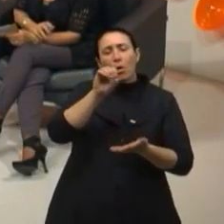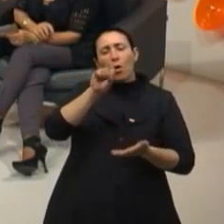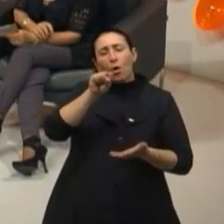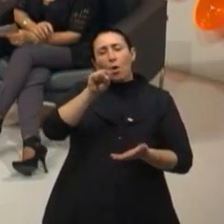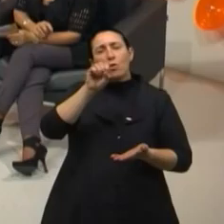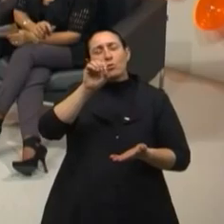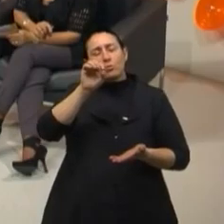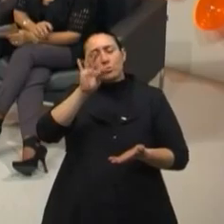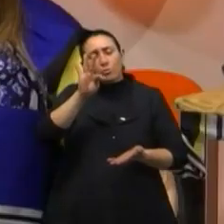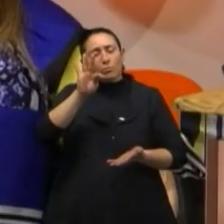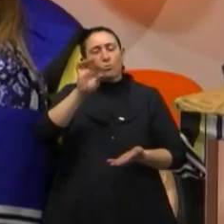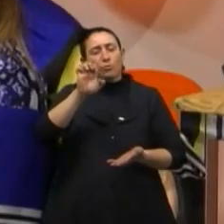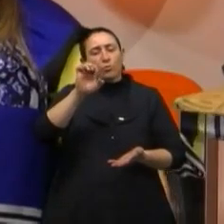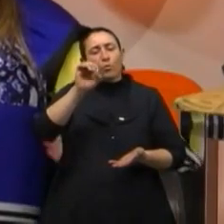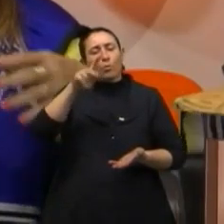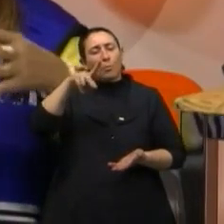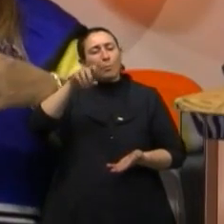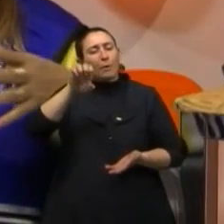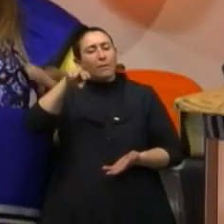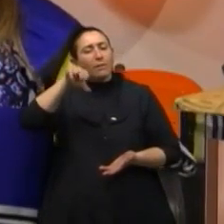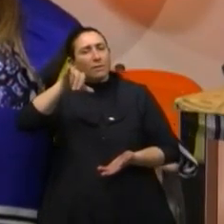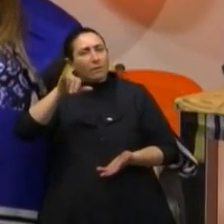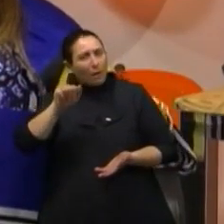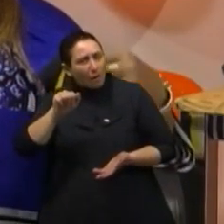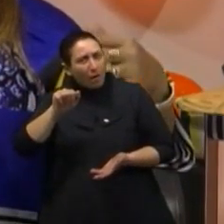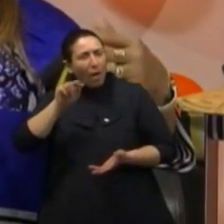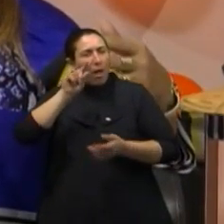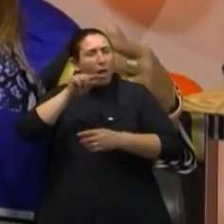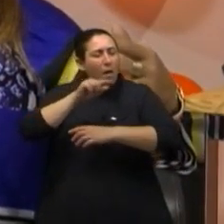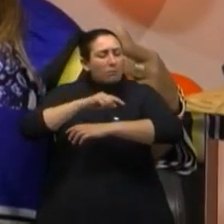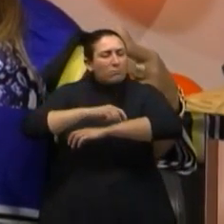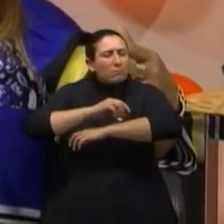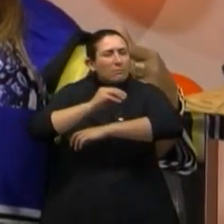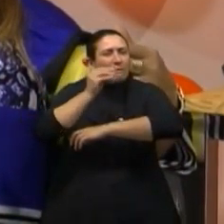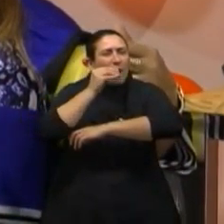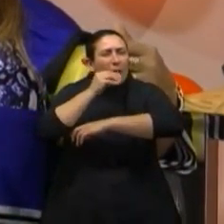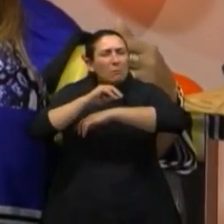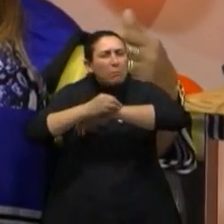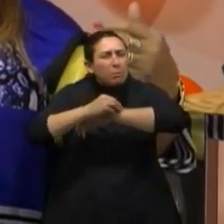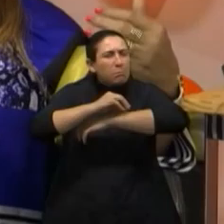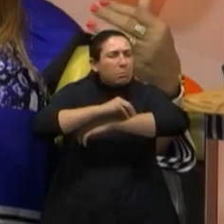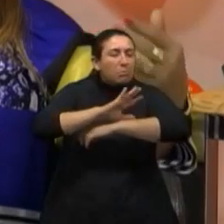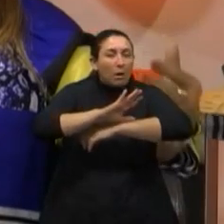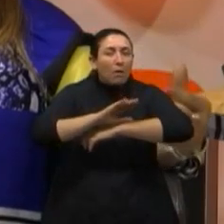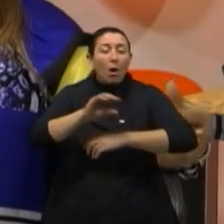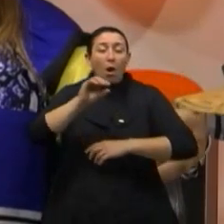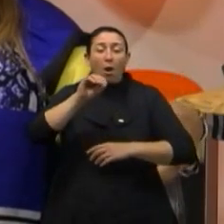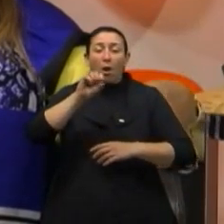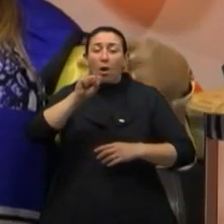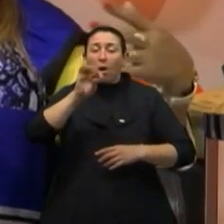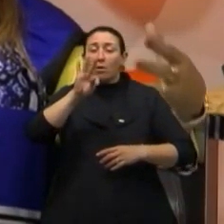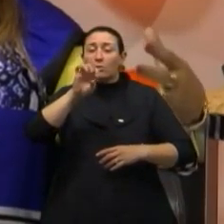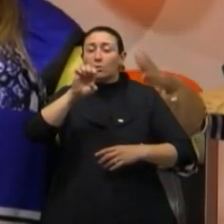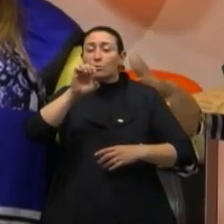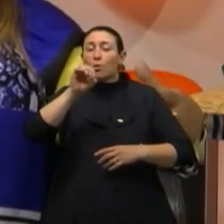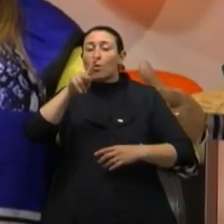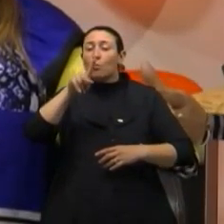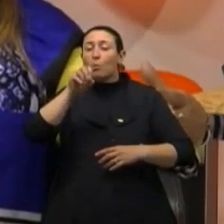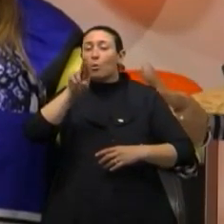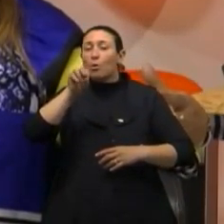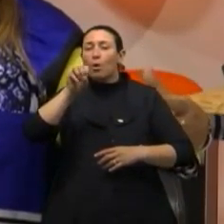osteoporose Então isso que realmente assim a não vou dizer que é a principal mas a grande